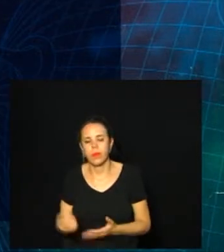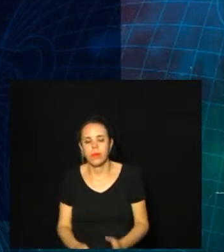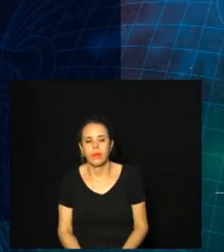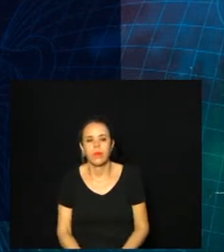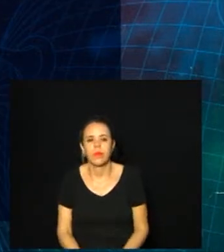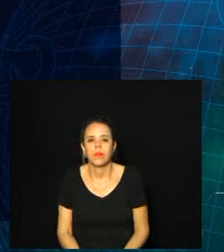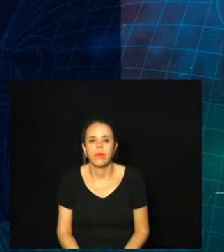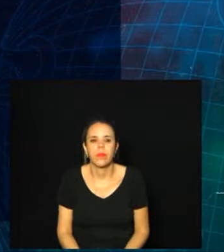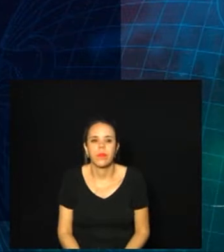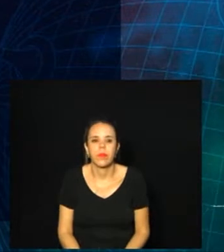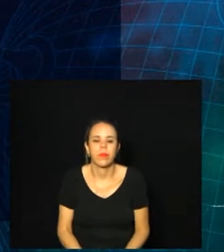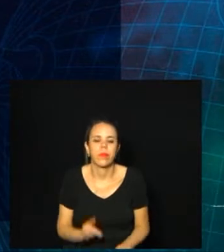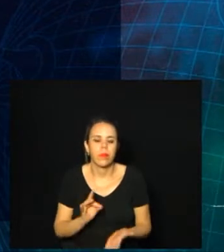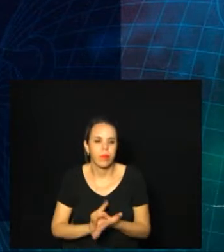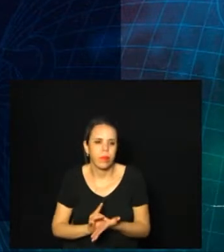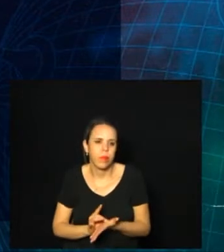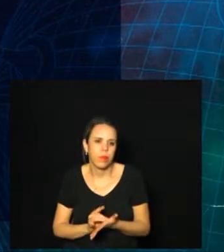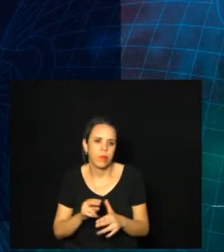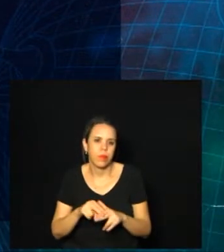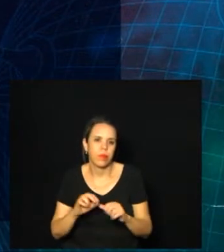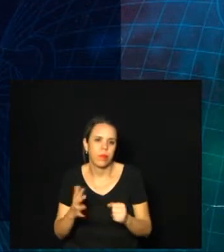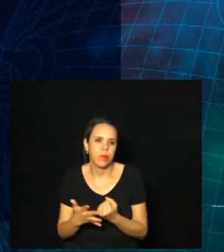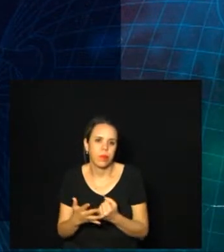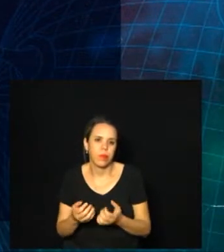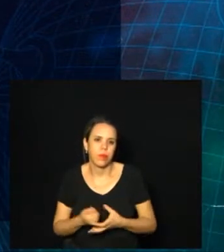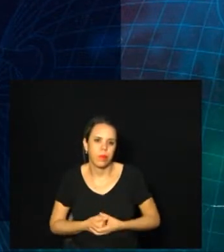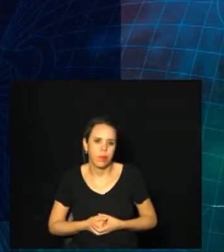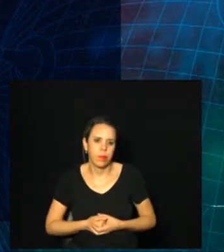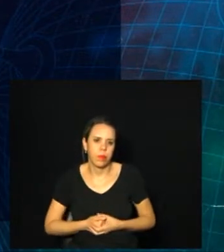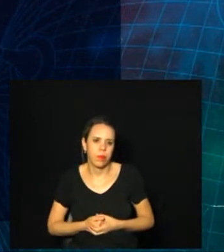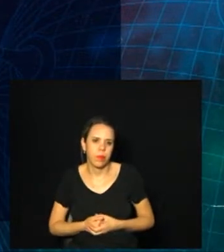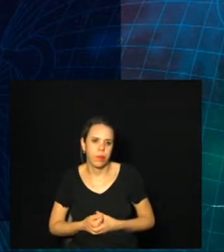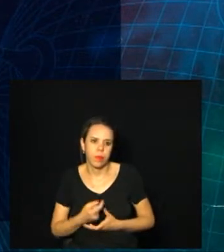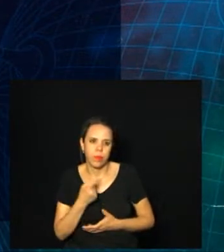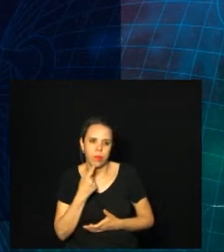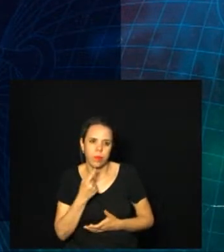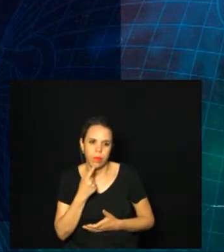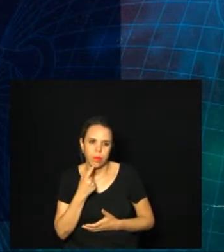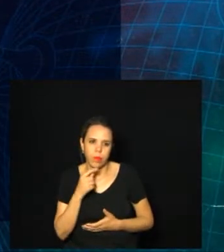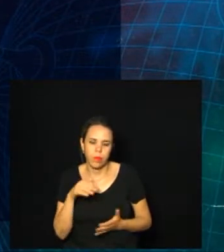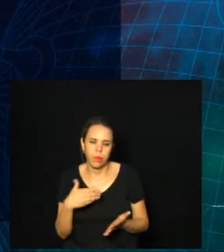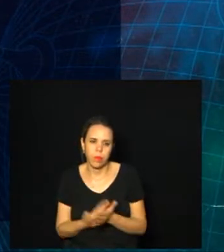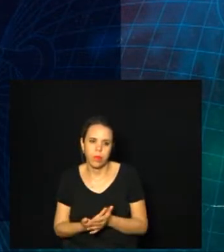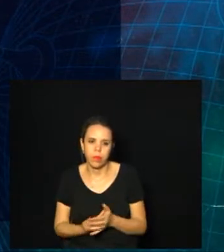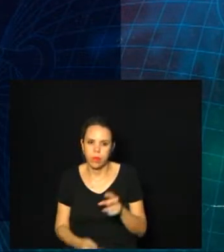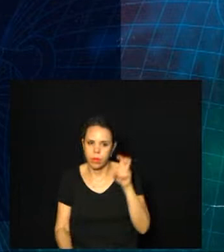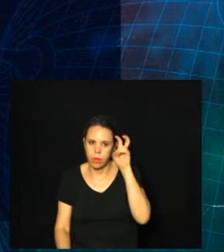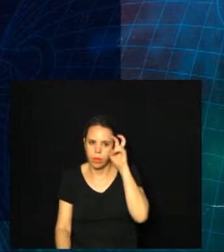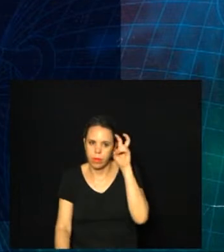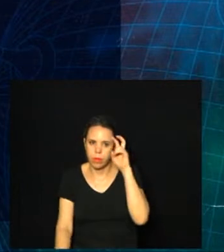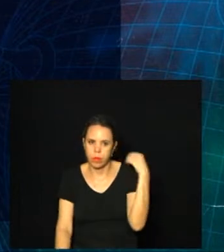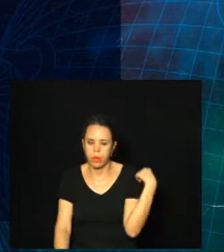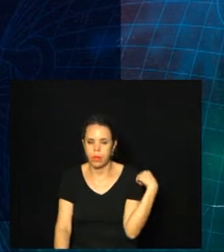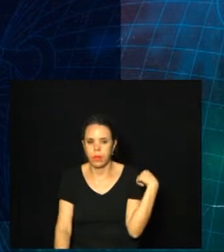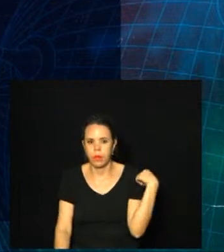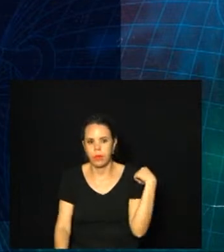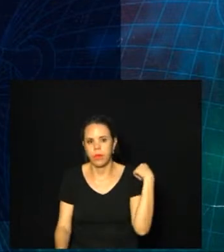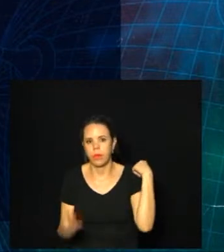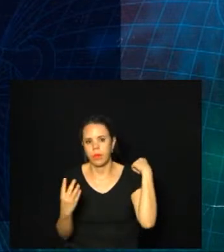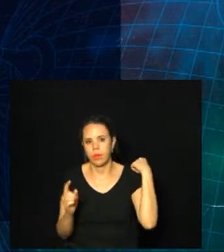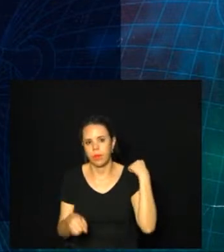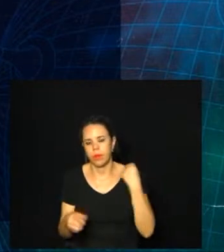11.240 mortes confirmadas devido à Covid-19 e Campinas, até esta quinta-feira, somava